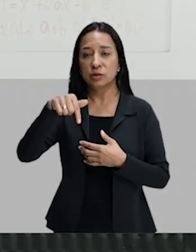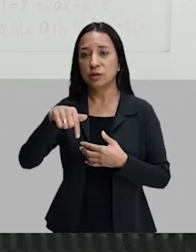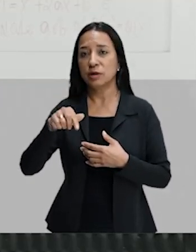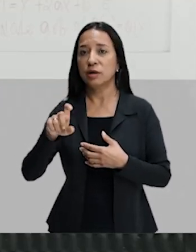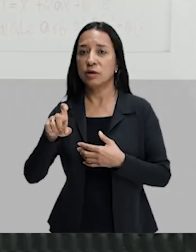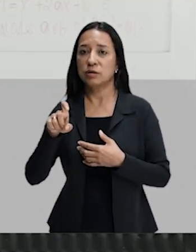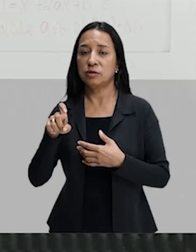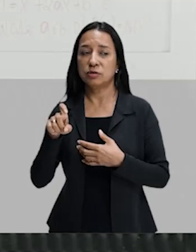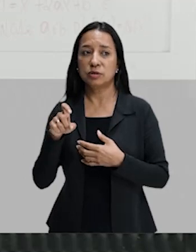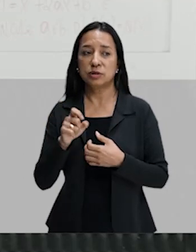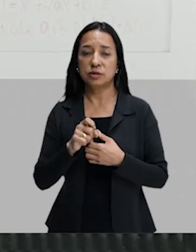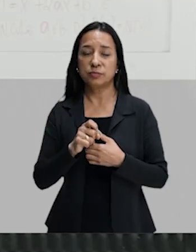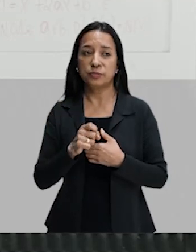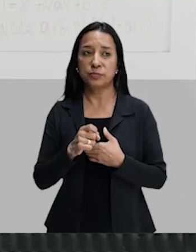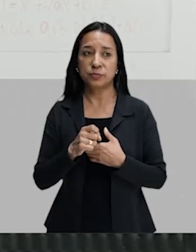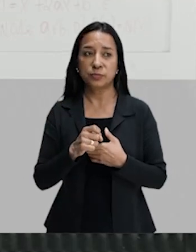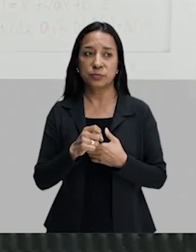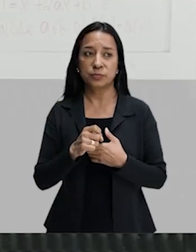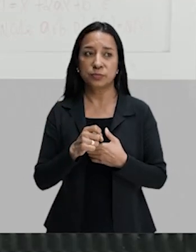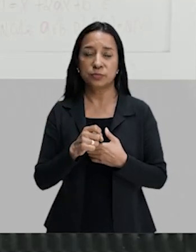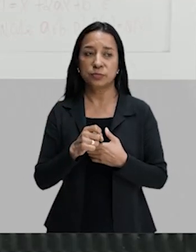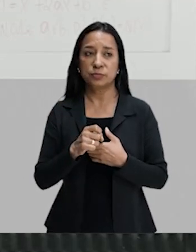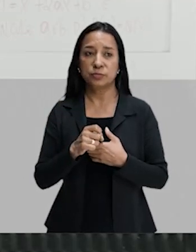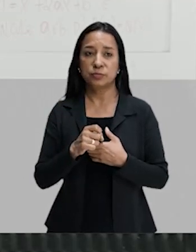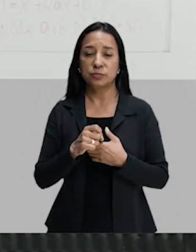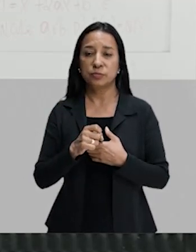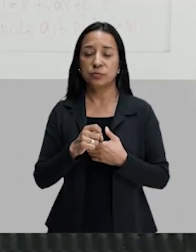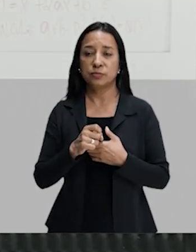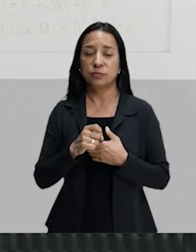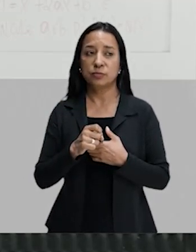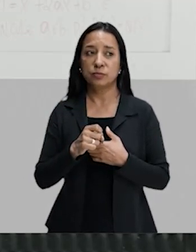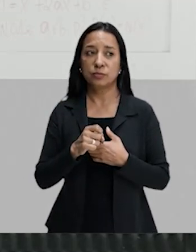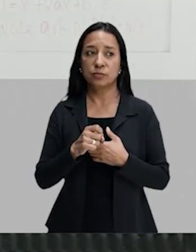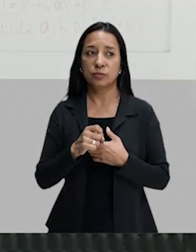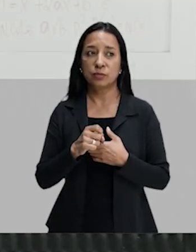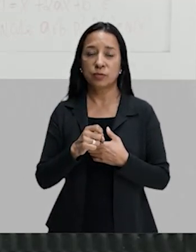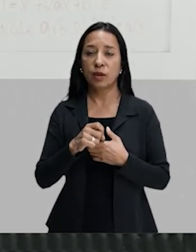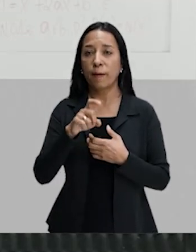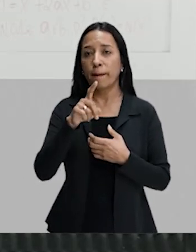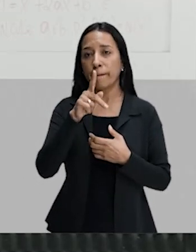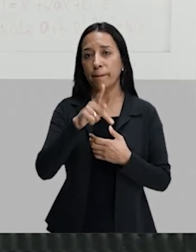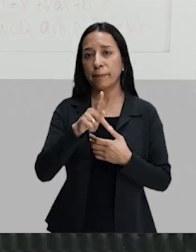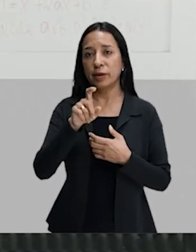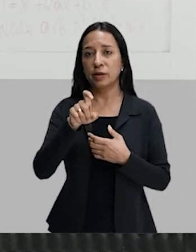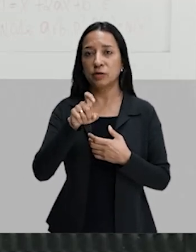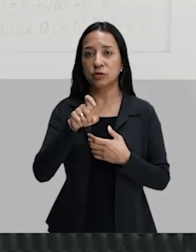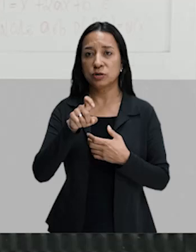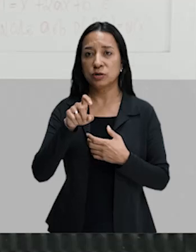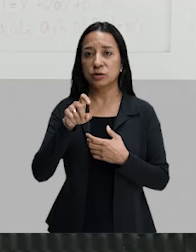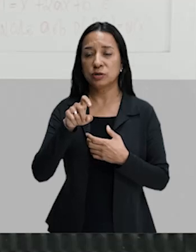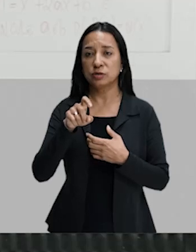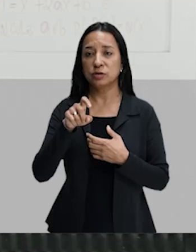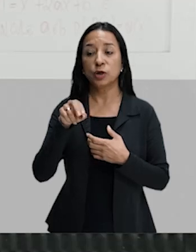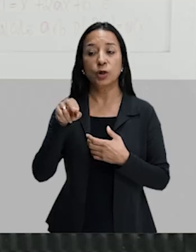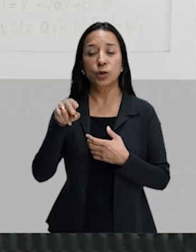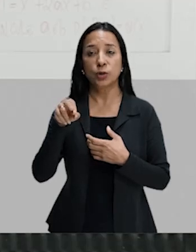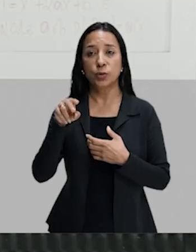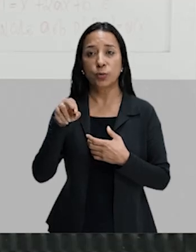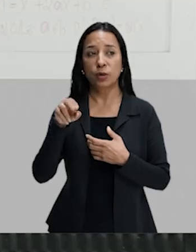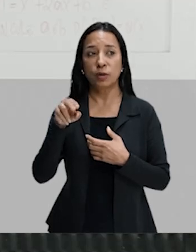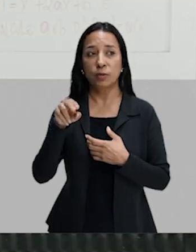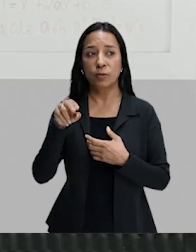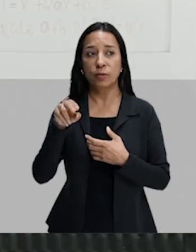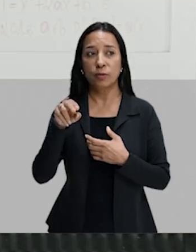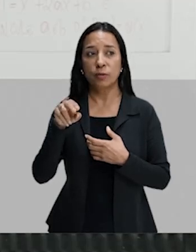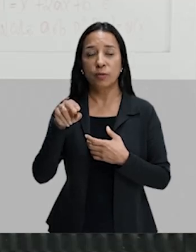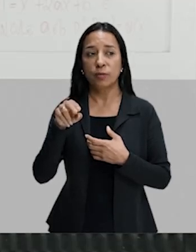os elementos do polinômio qx. Para que px seja idêntico, a gente coloca esses três